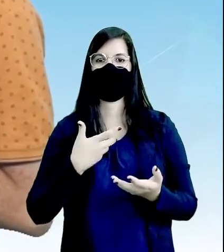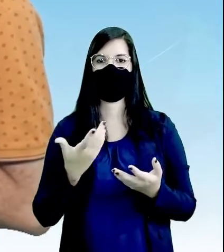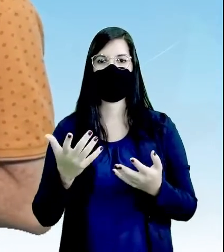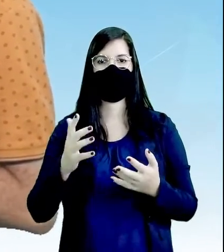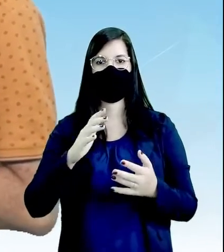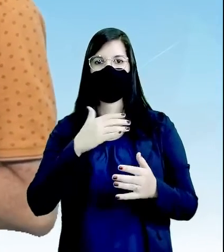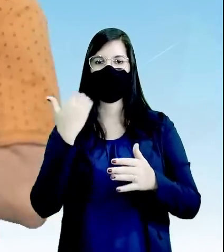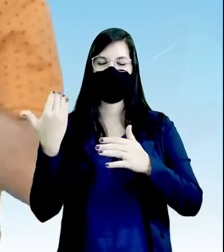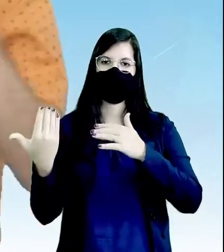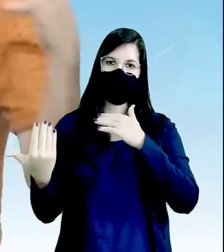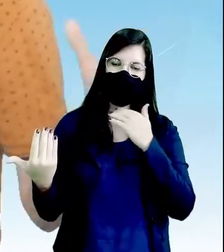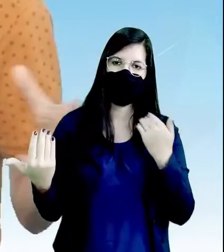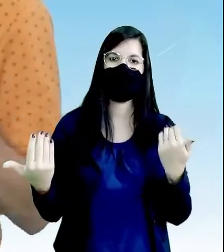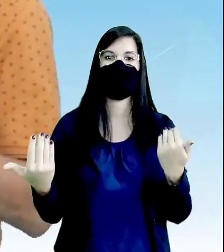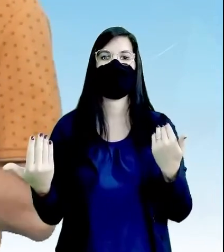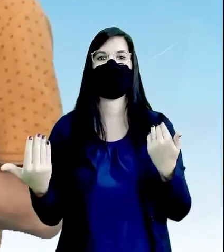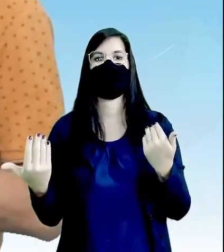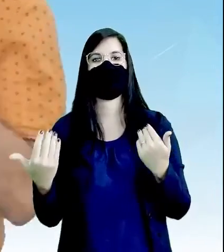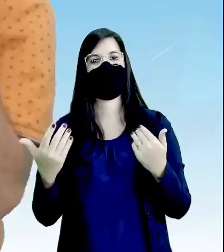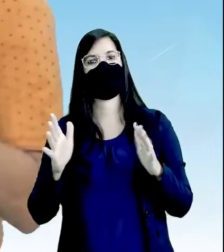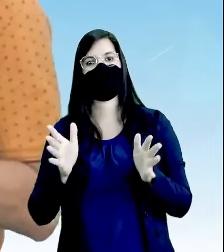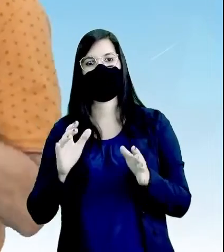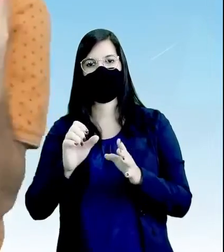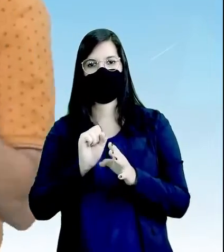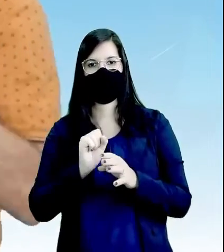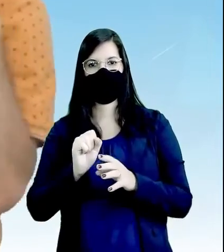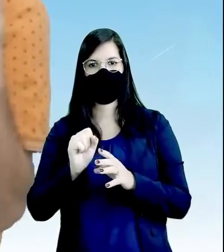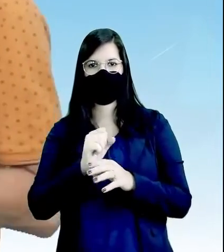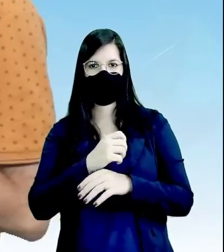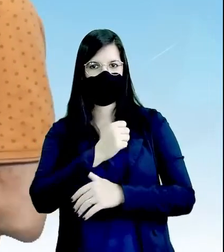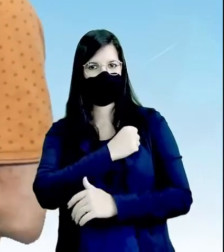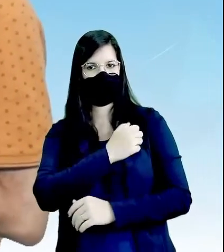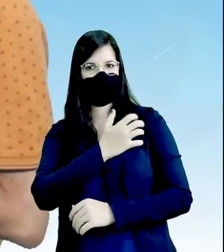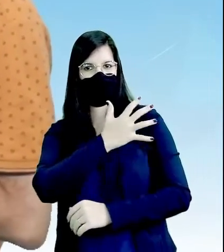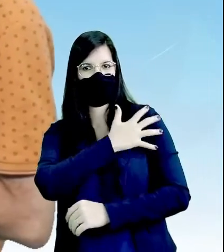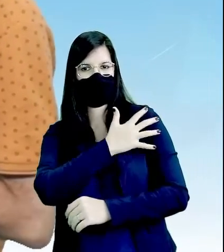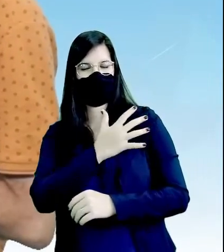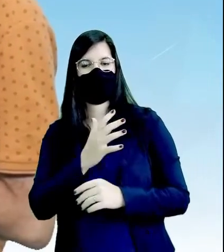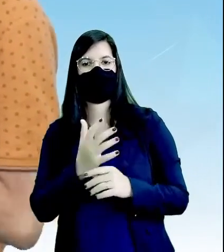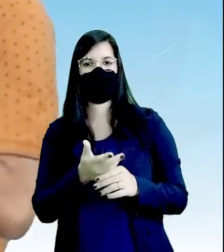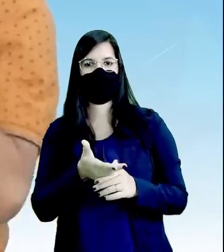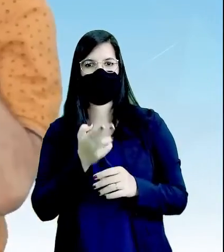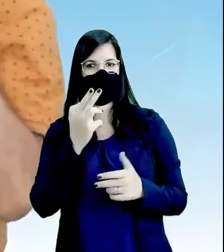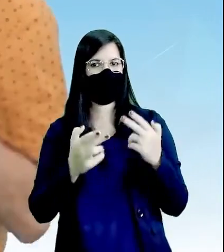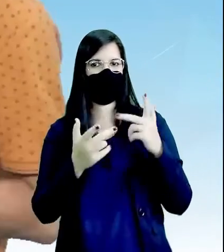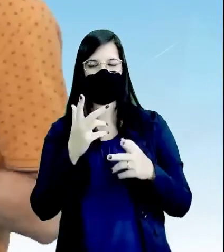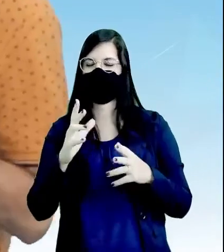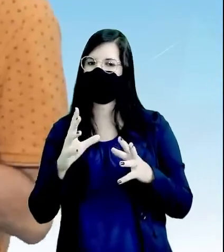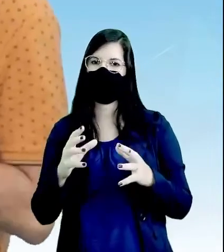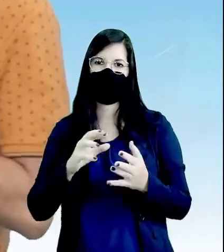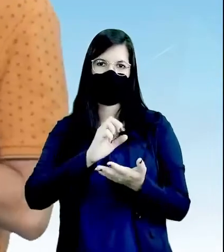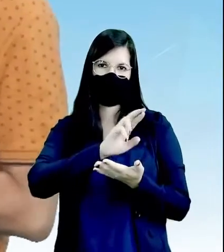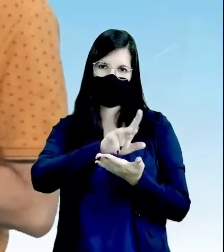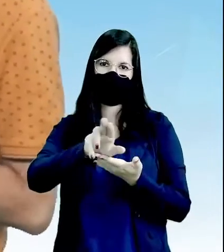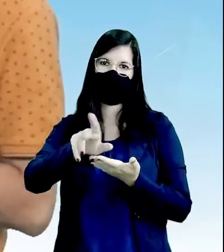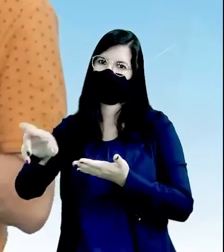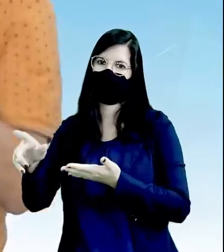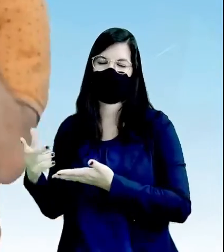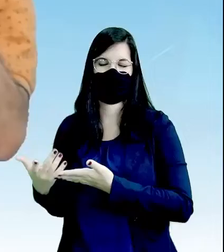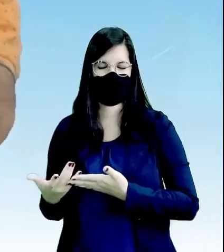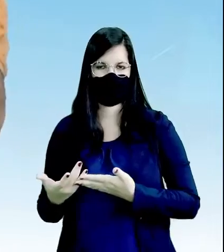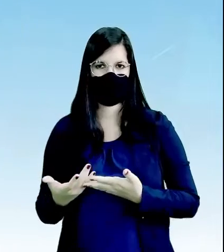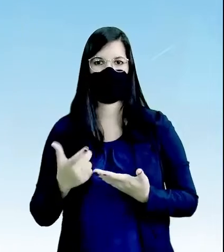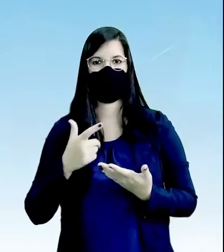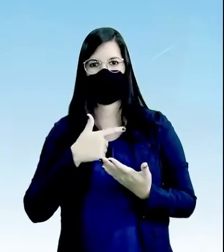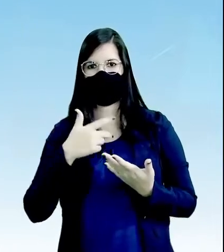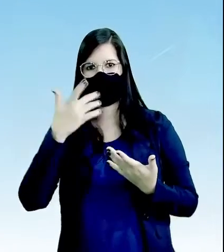fuzilado, e aí vários soldados atiraram ao mesmo tempo para ninguém saber exatamente quem foi. Quem foi? A questão que fica é, o